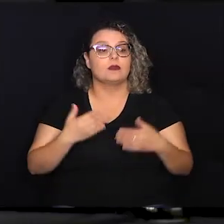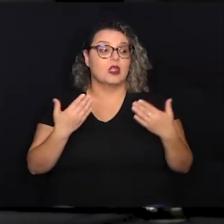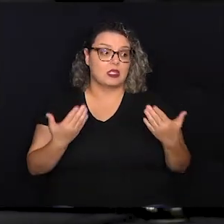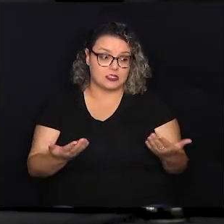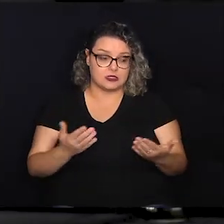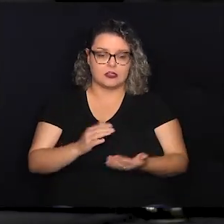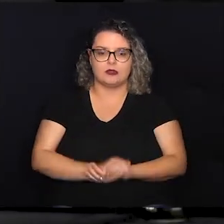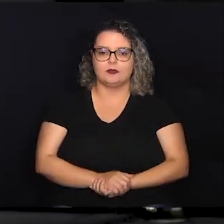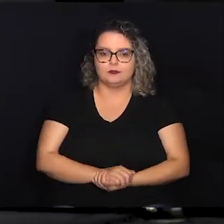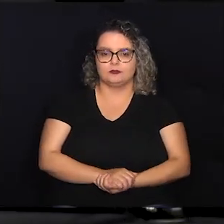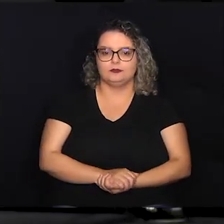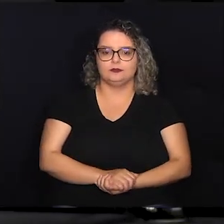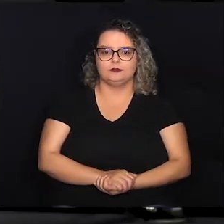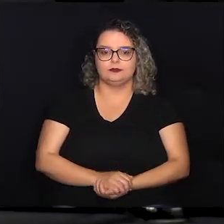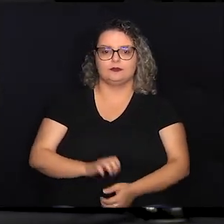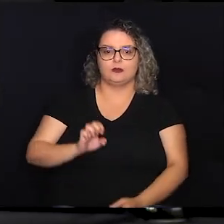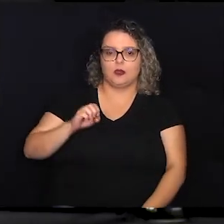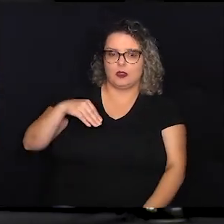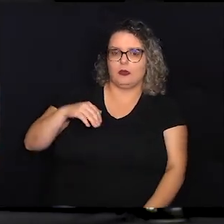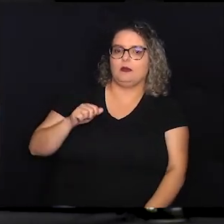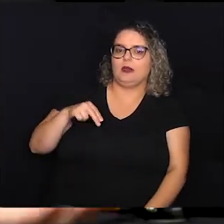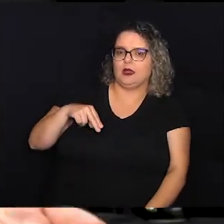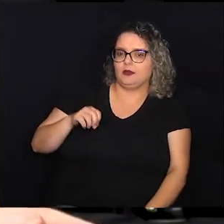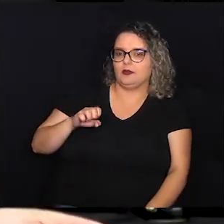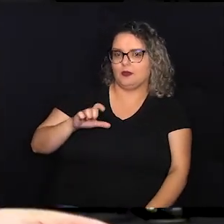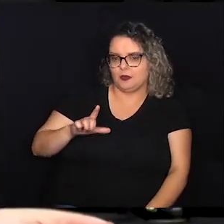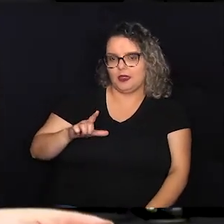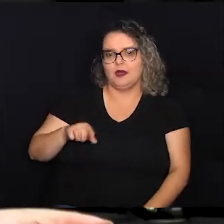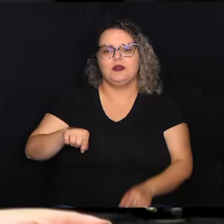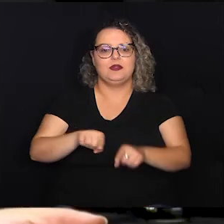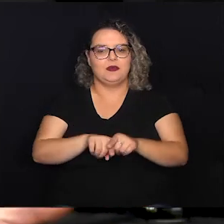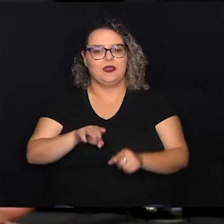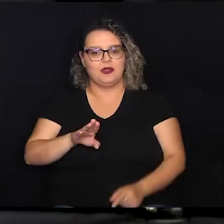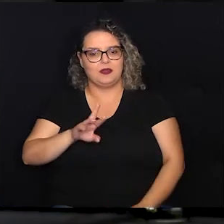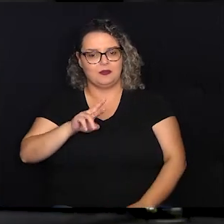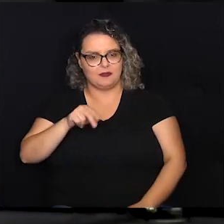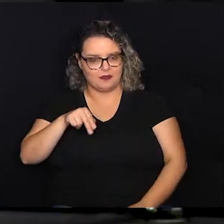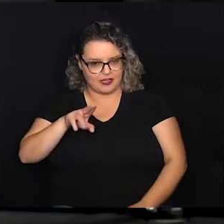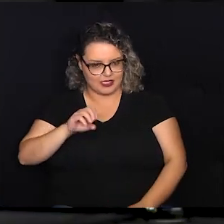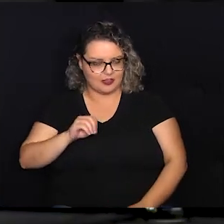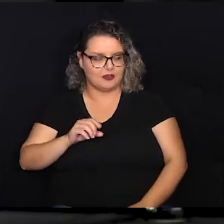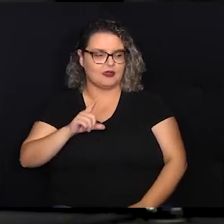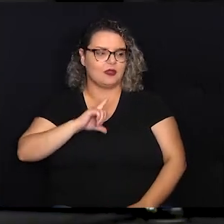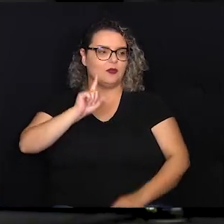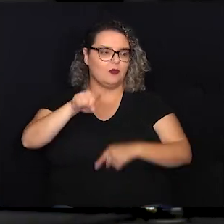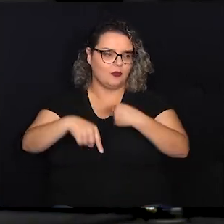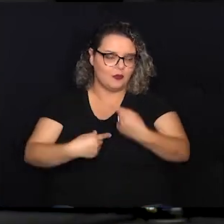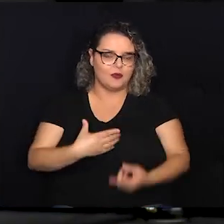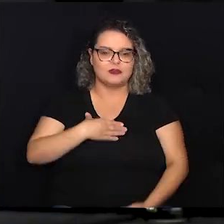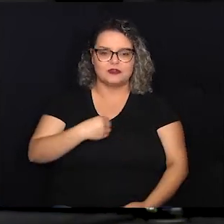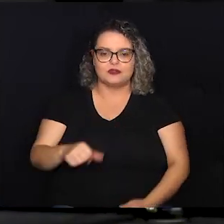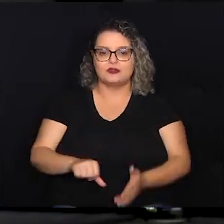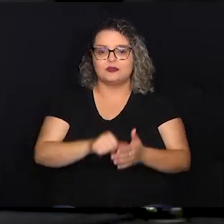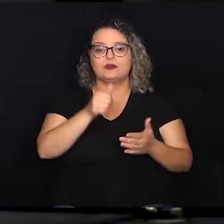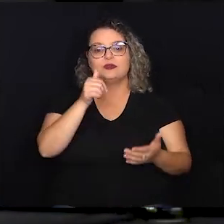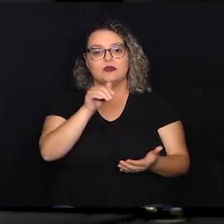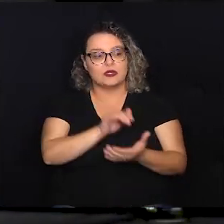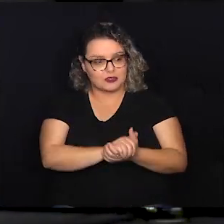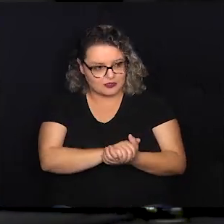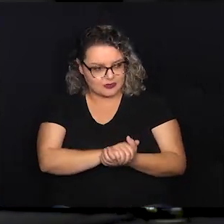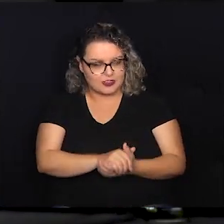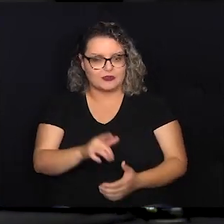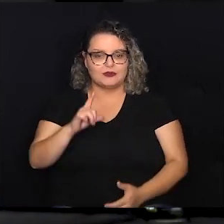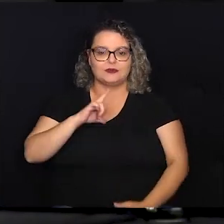além do Emanuel e do Breno, o vereador já tinha dito que ele tem outros, né, filhos do primeiro casamento, e a gente tem